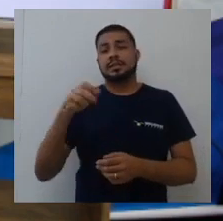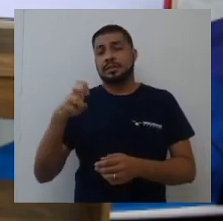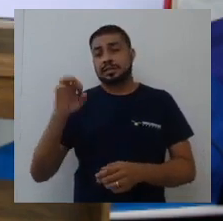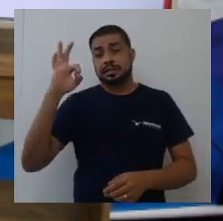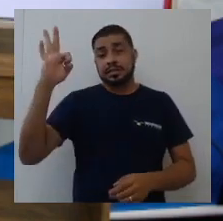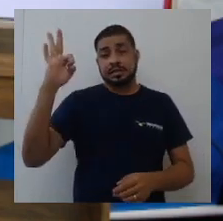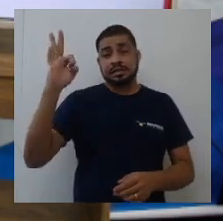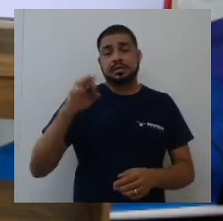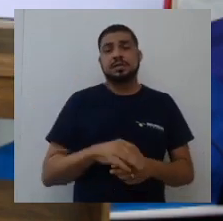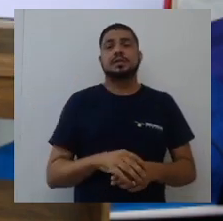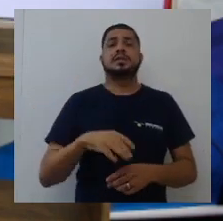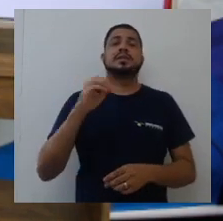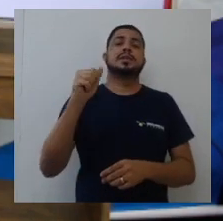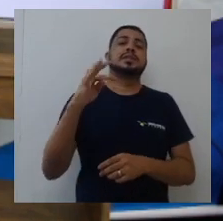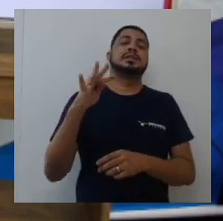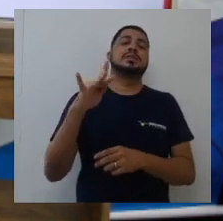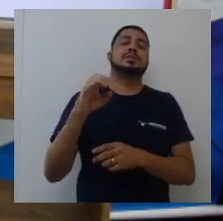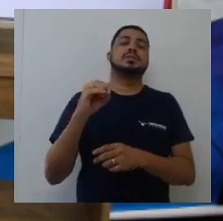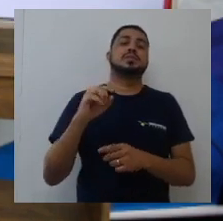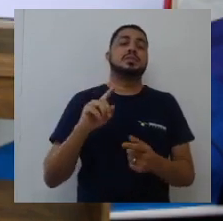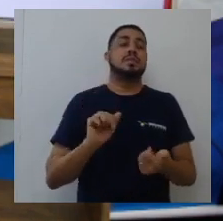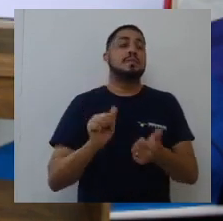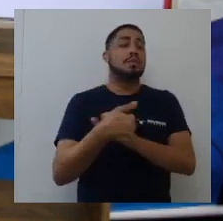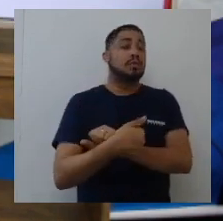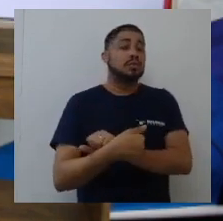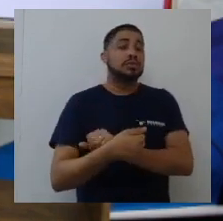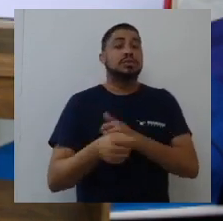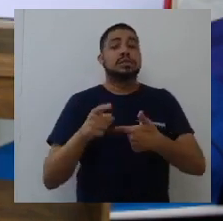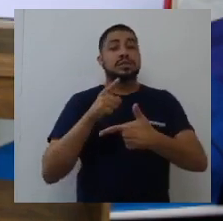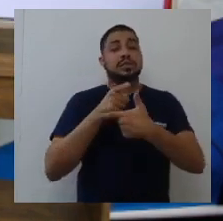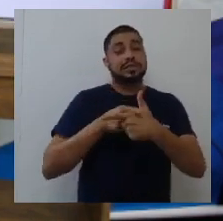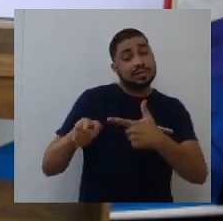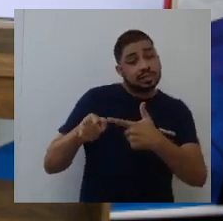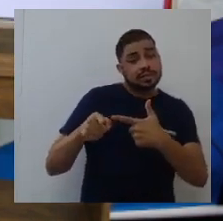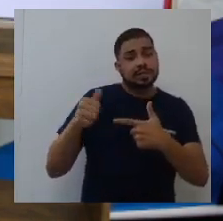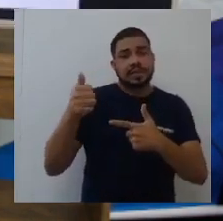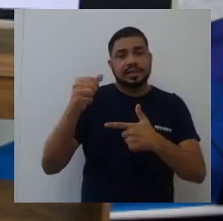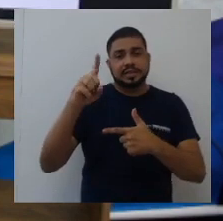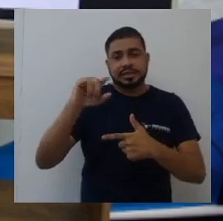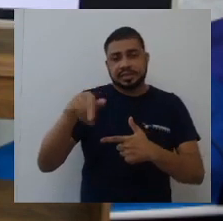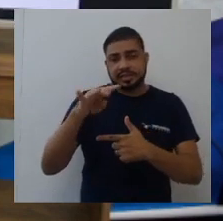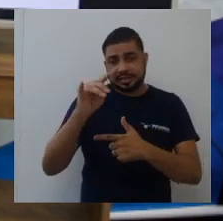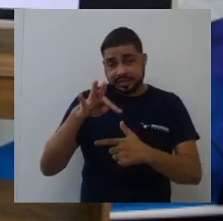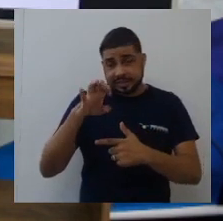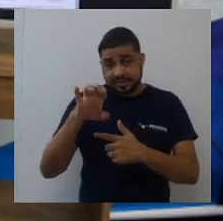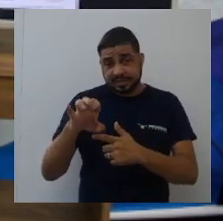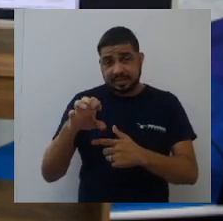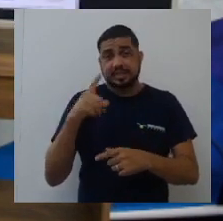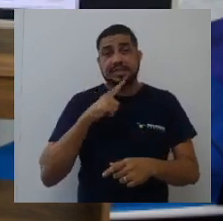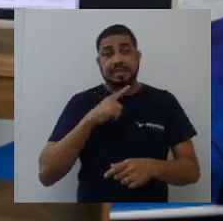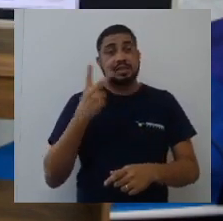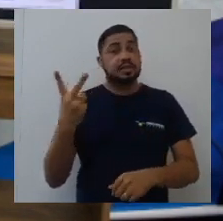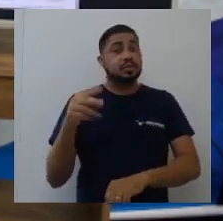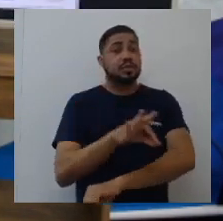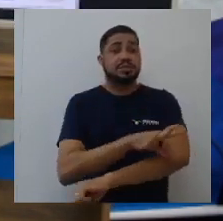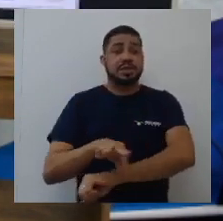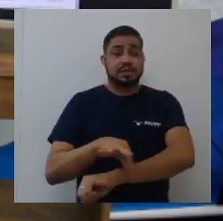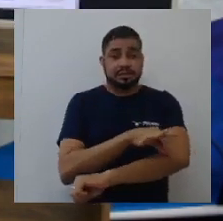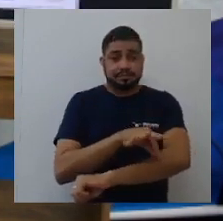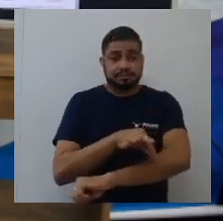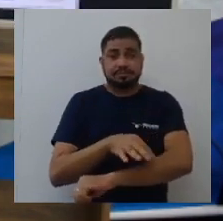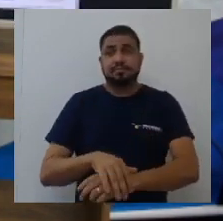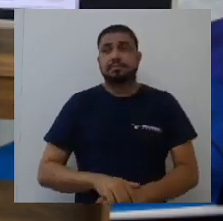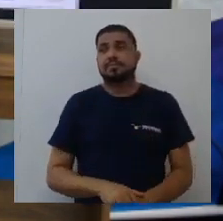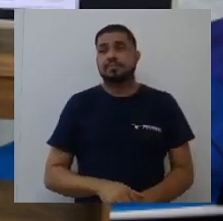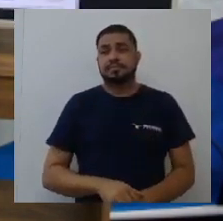ó, vai ser o cateto oposto dividido pelo cateto adjacente. E é exatamente essas duas medidas que a gente tem.